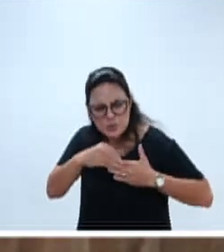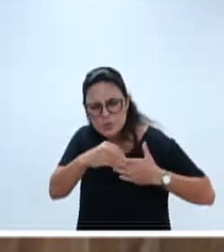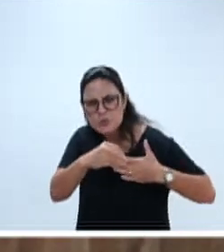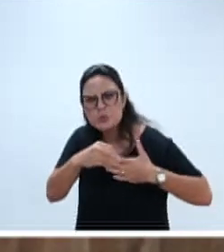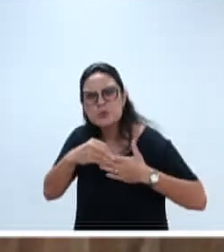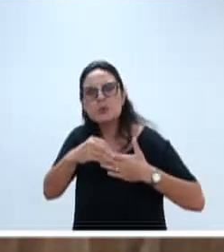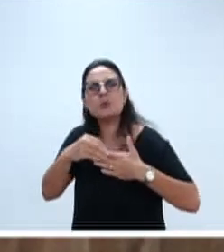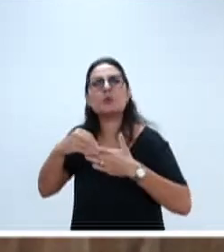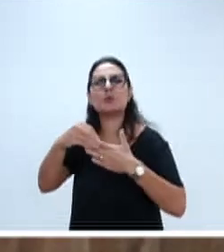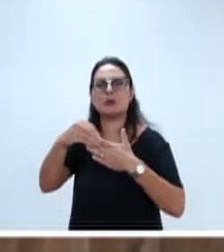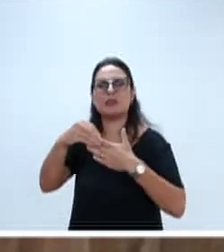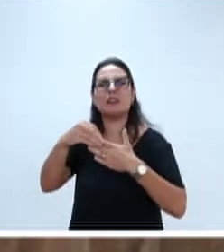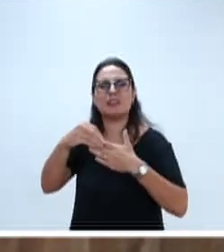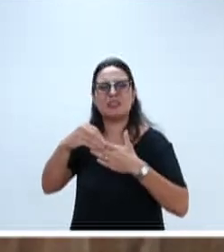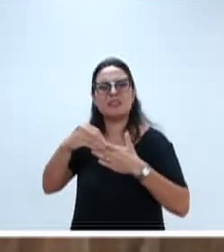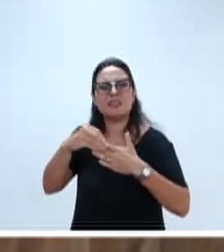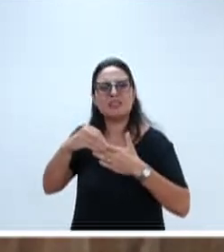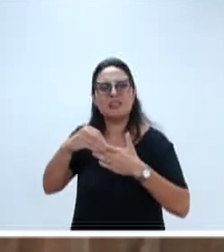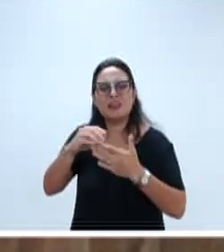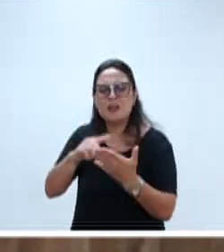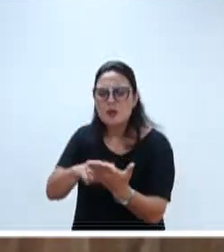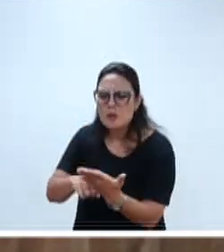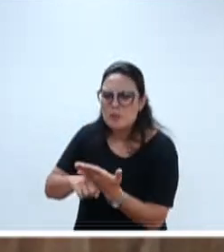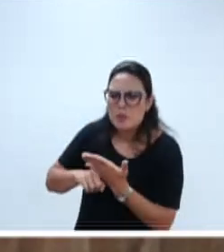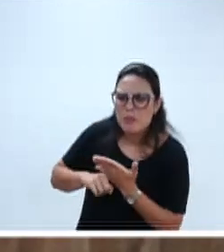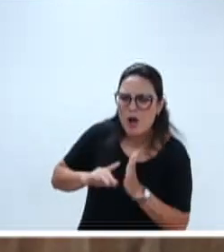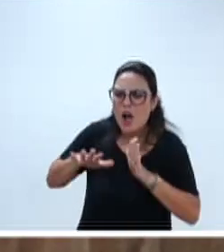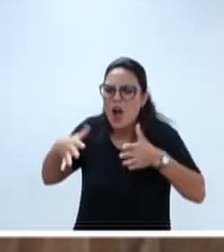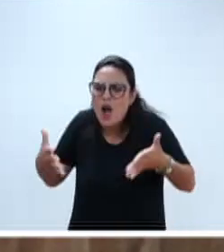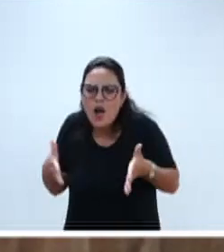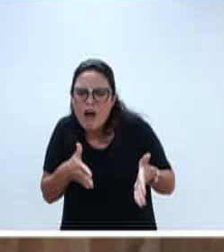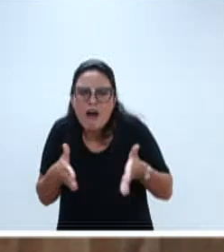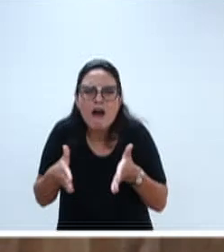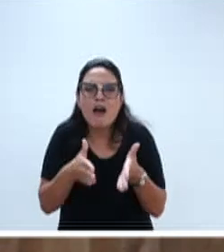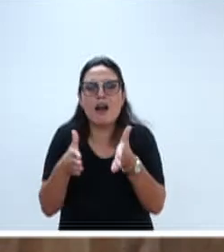me comande. Eu preciso de ti.